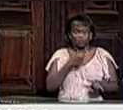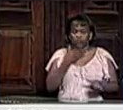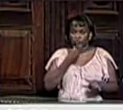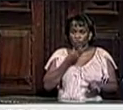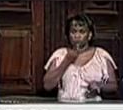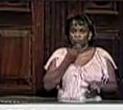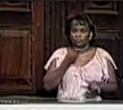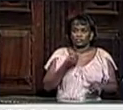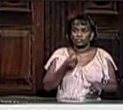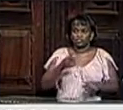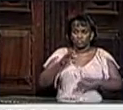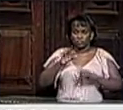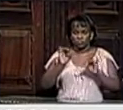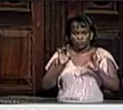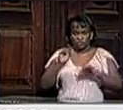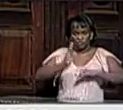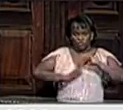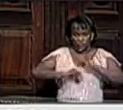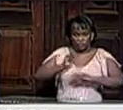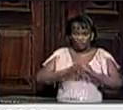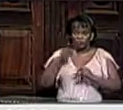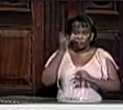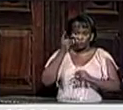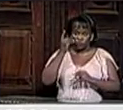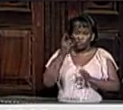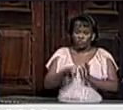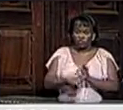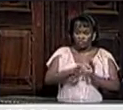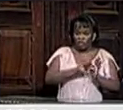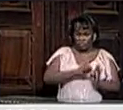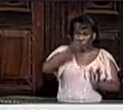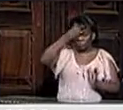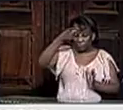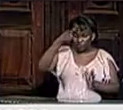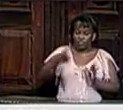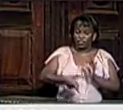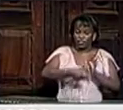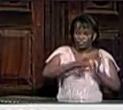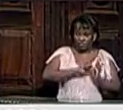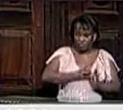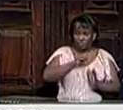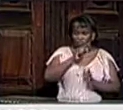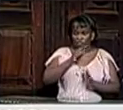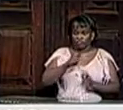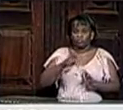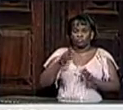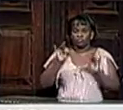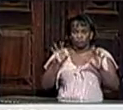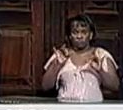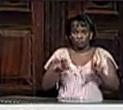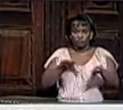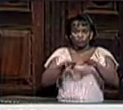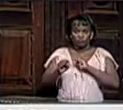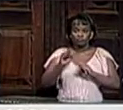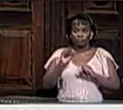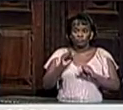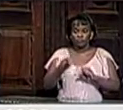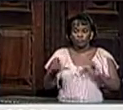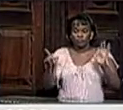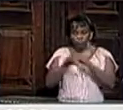se especializou, antes de ser deputado e prefeito, nas causas